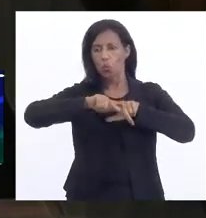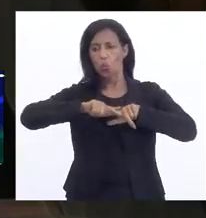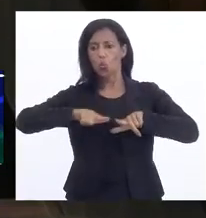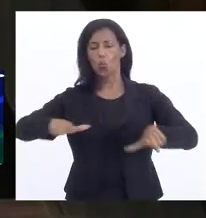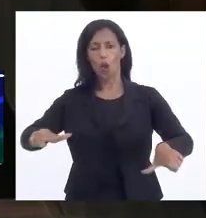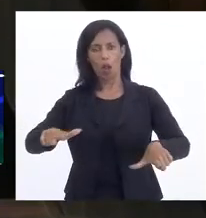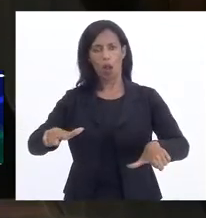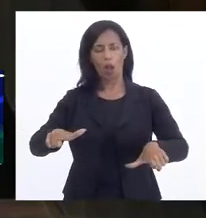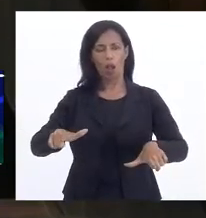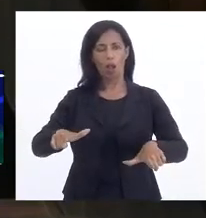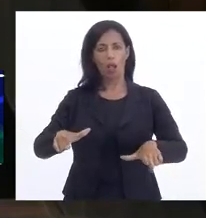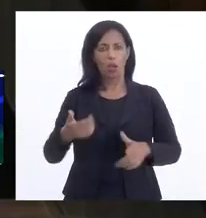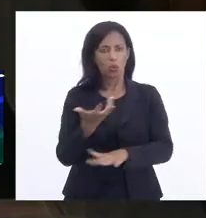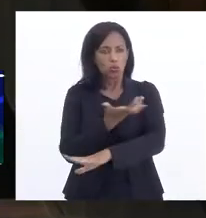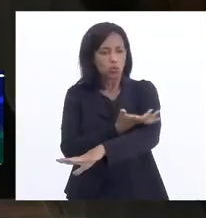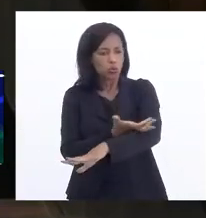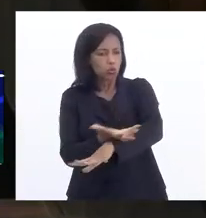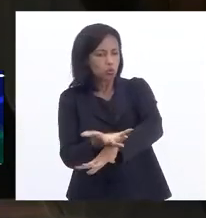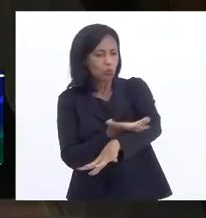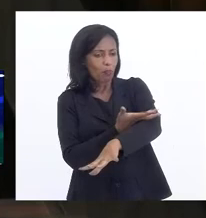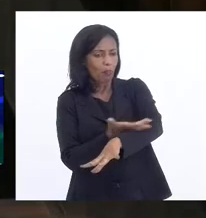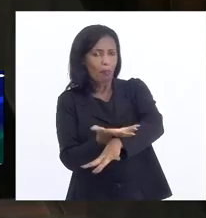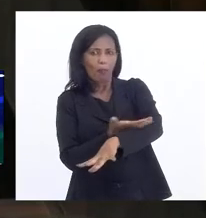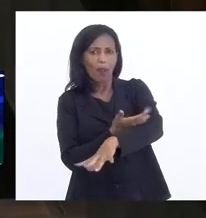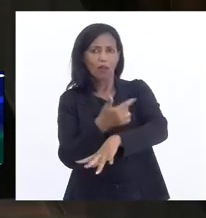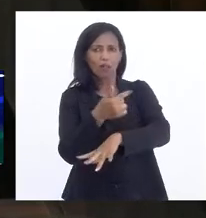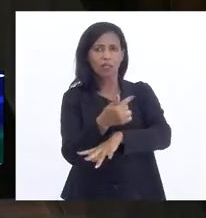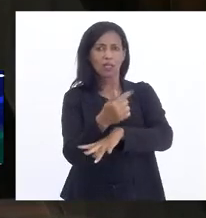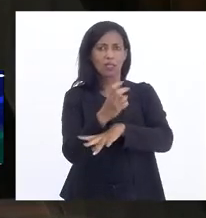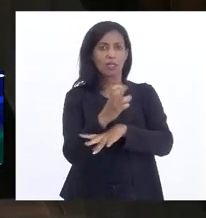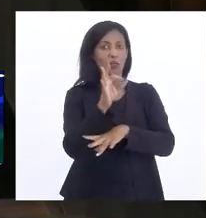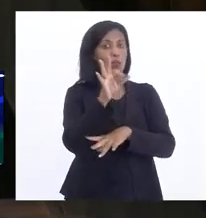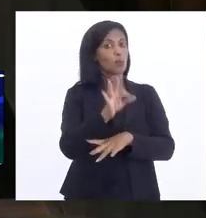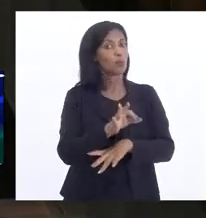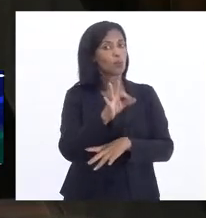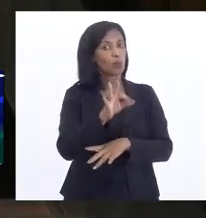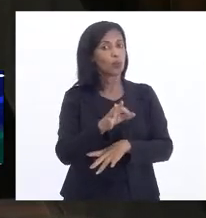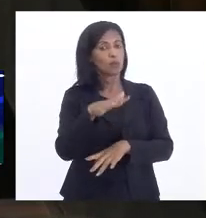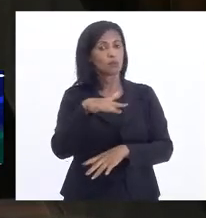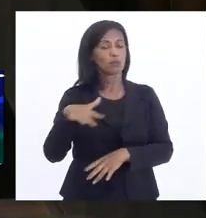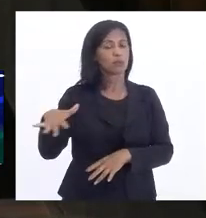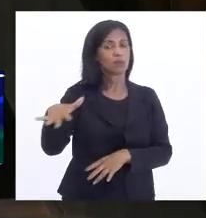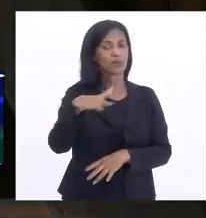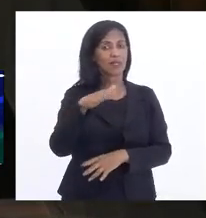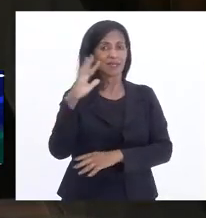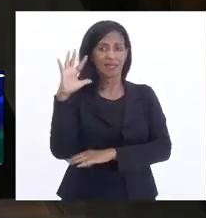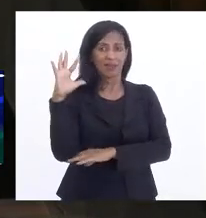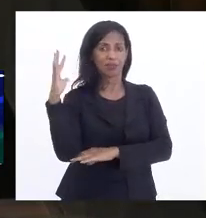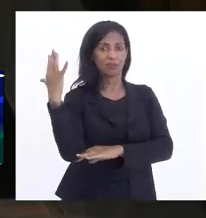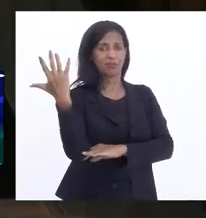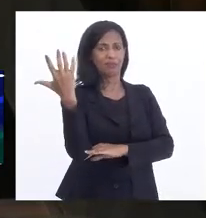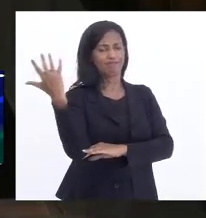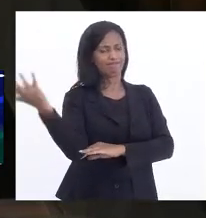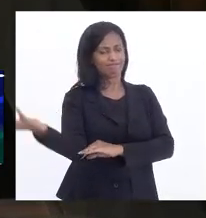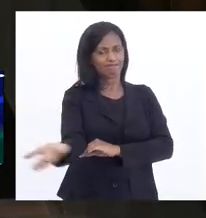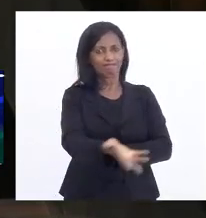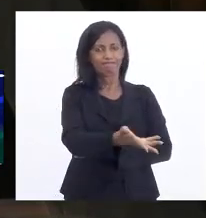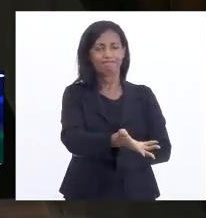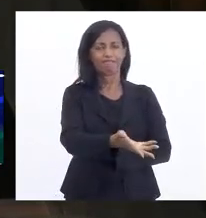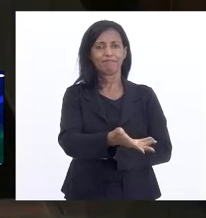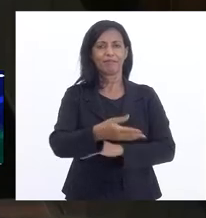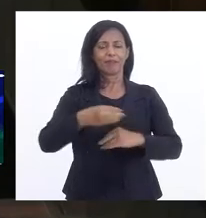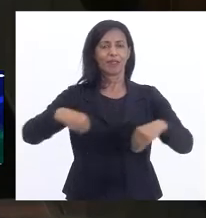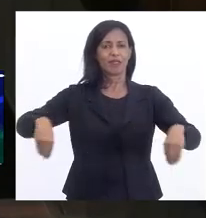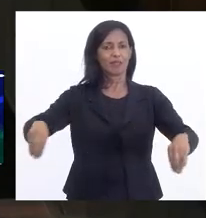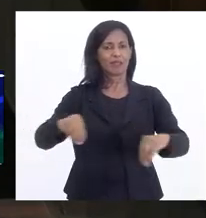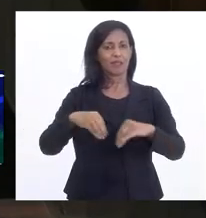As pastagens ocupam 75% das áreas desmatadas, né, das terras